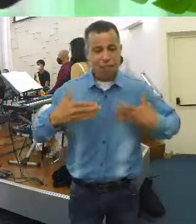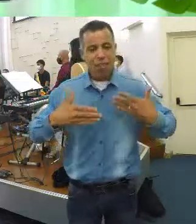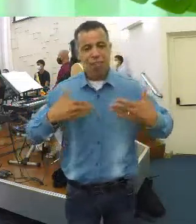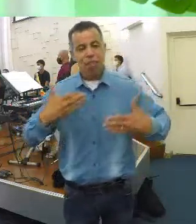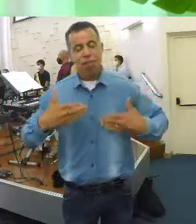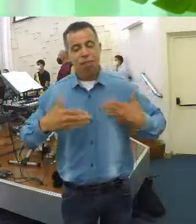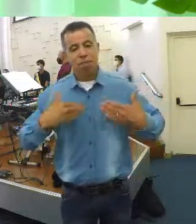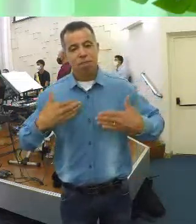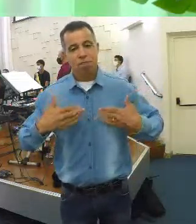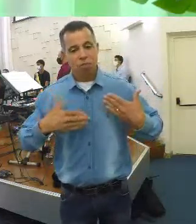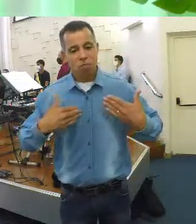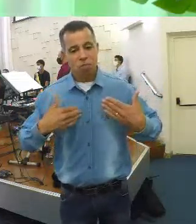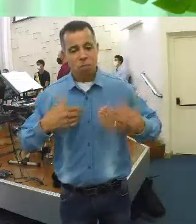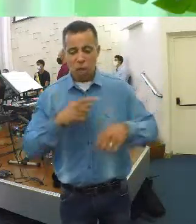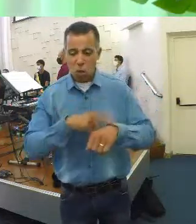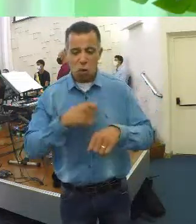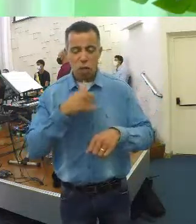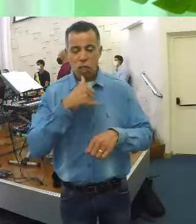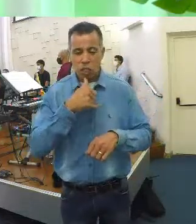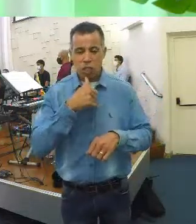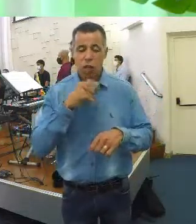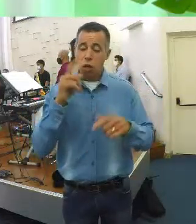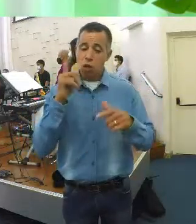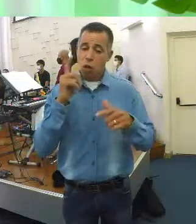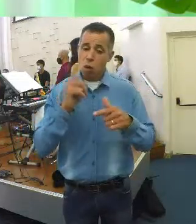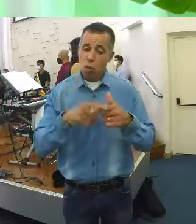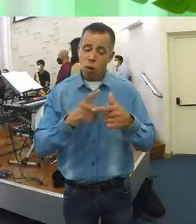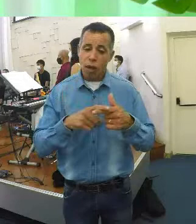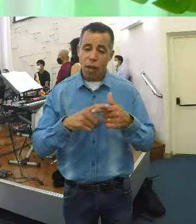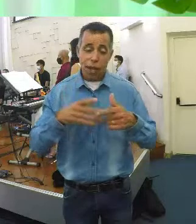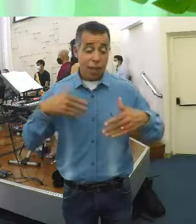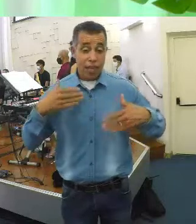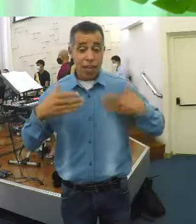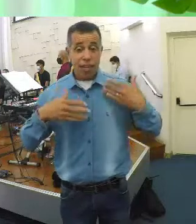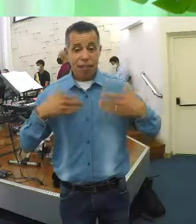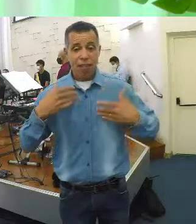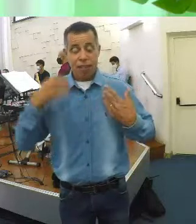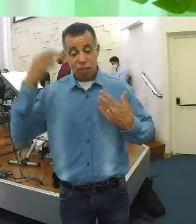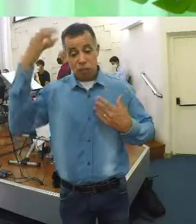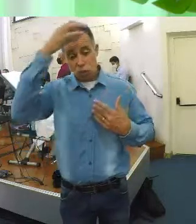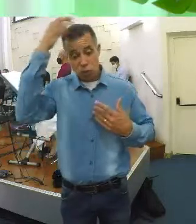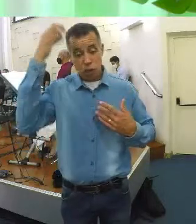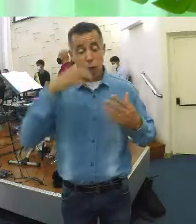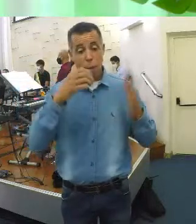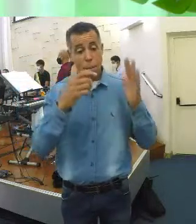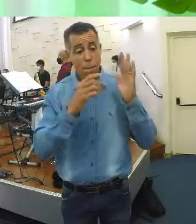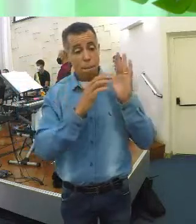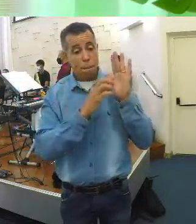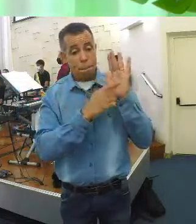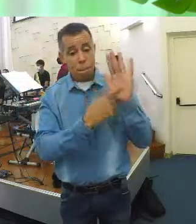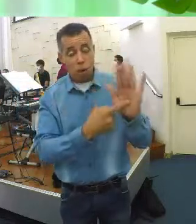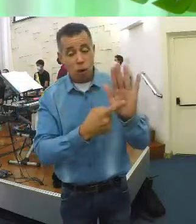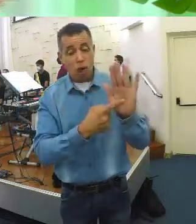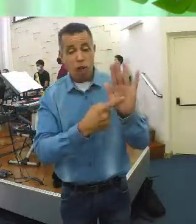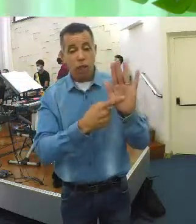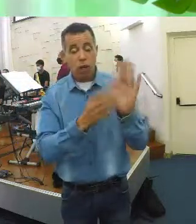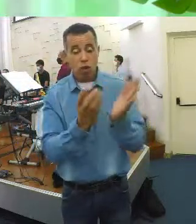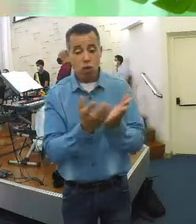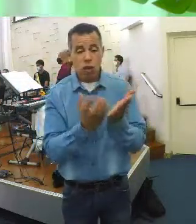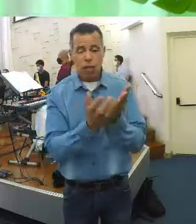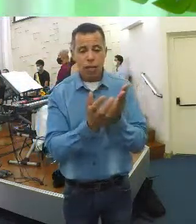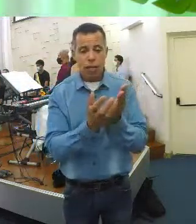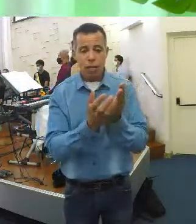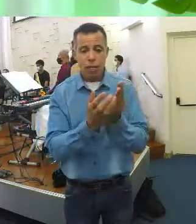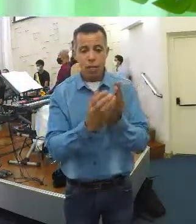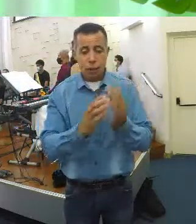meio a muita tribulação, porque a alegria do Espírito não apenas identifica o crente, como move o crente, empurra